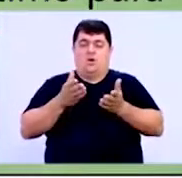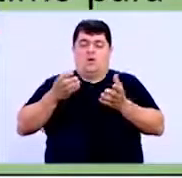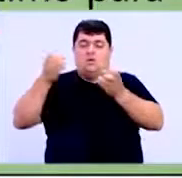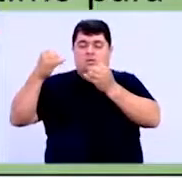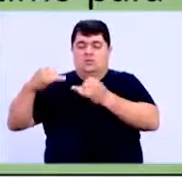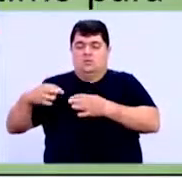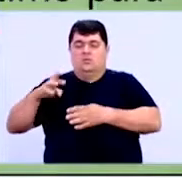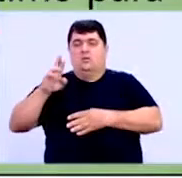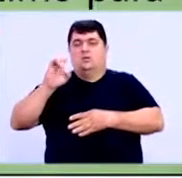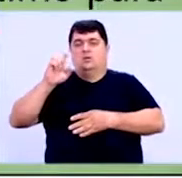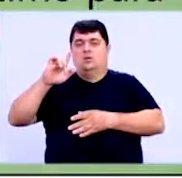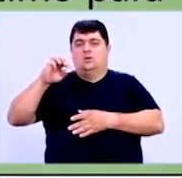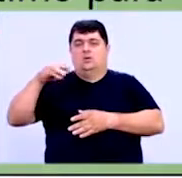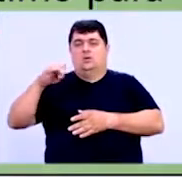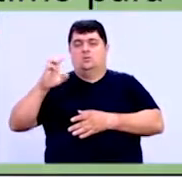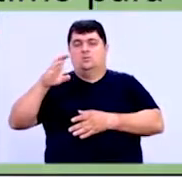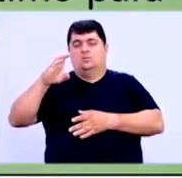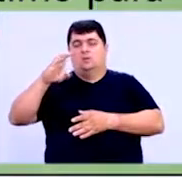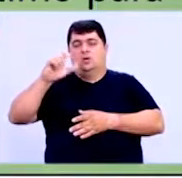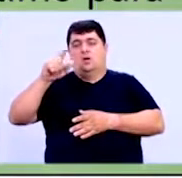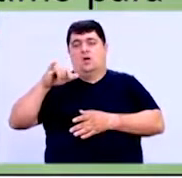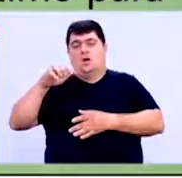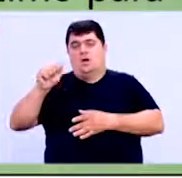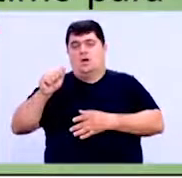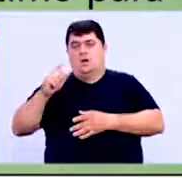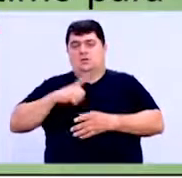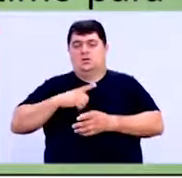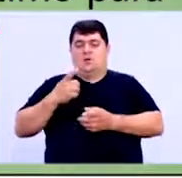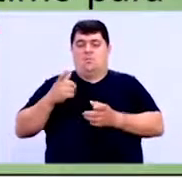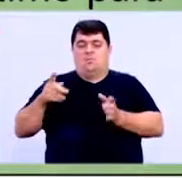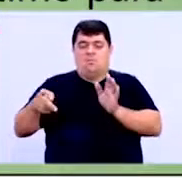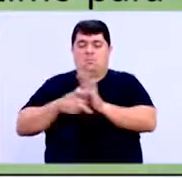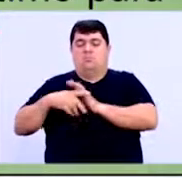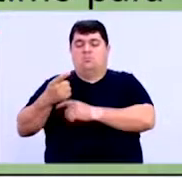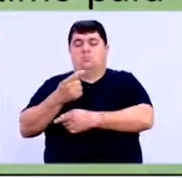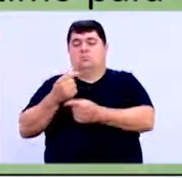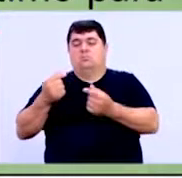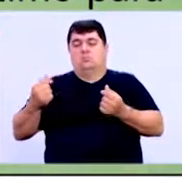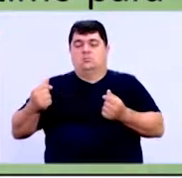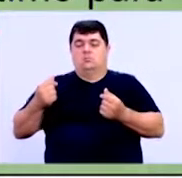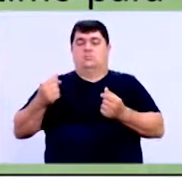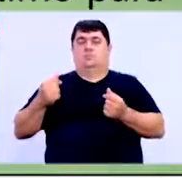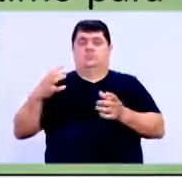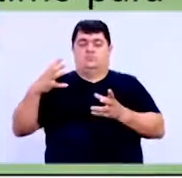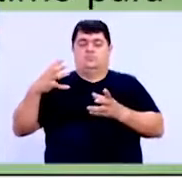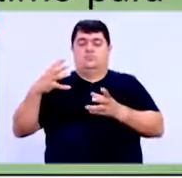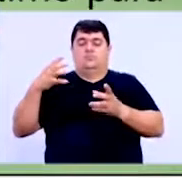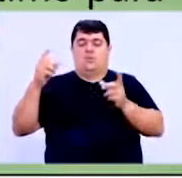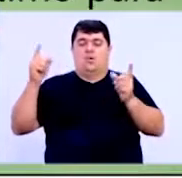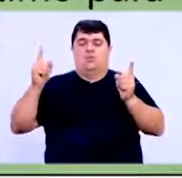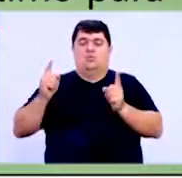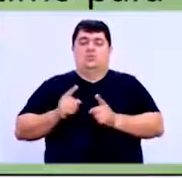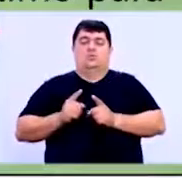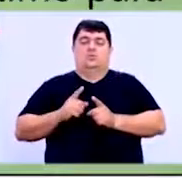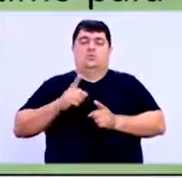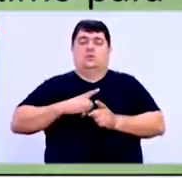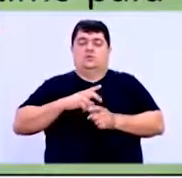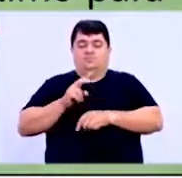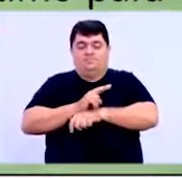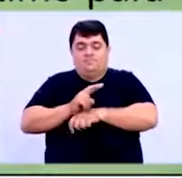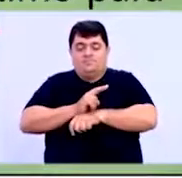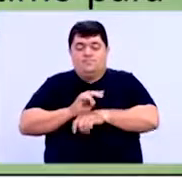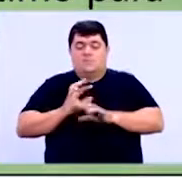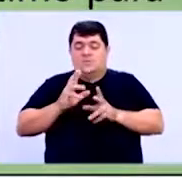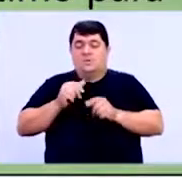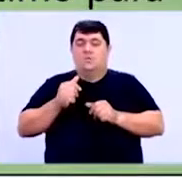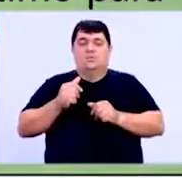gente o regime de caixa, que tem essa ótica bastante financeiro. E num resumo a gente pode entender como um controle das minhas